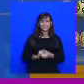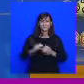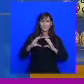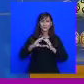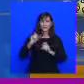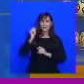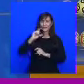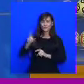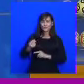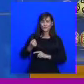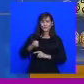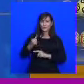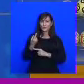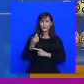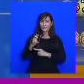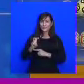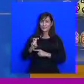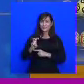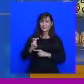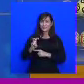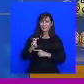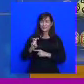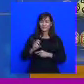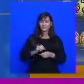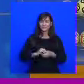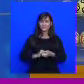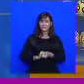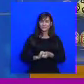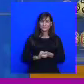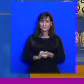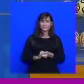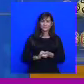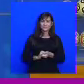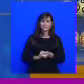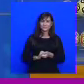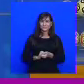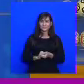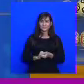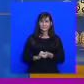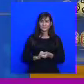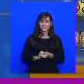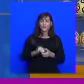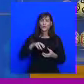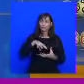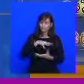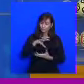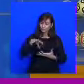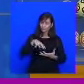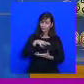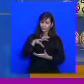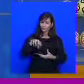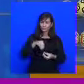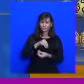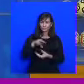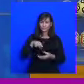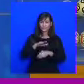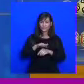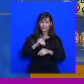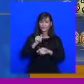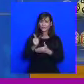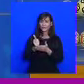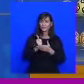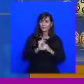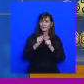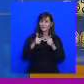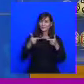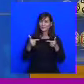Bola azul, número 15. Azul 15. O globo segue girando. Você